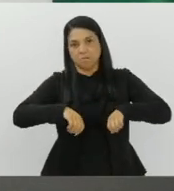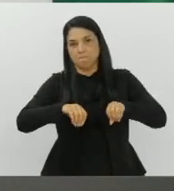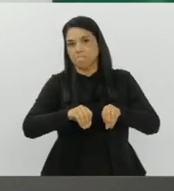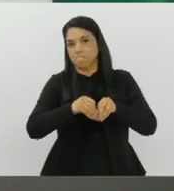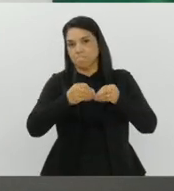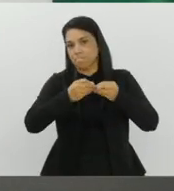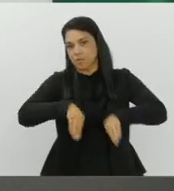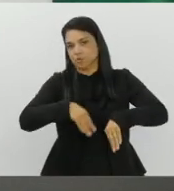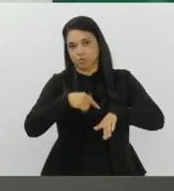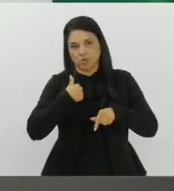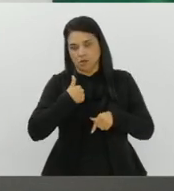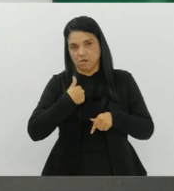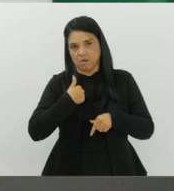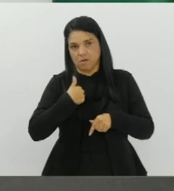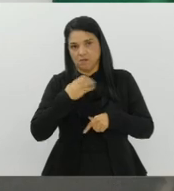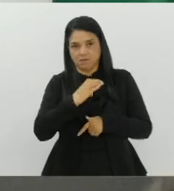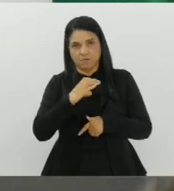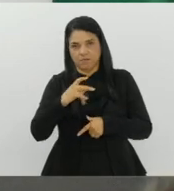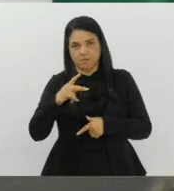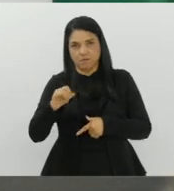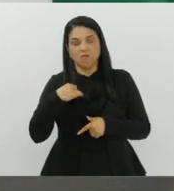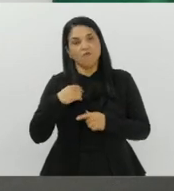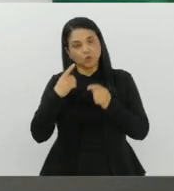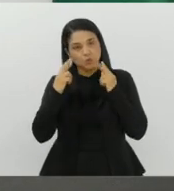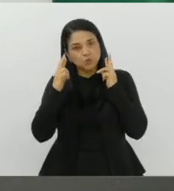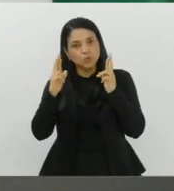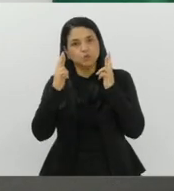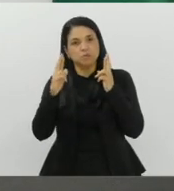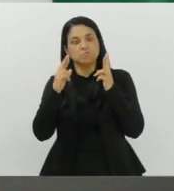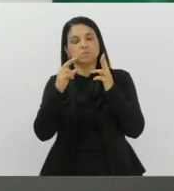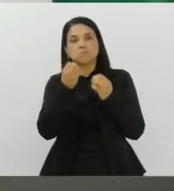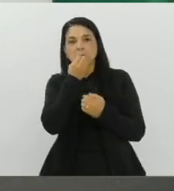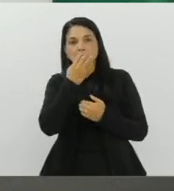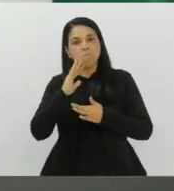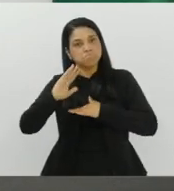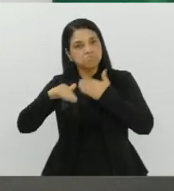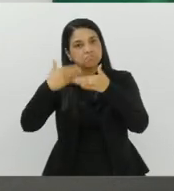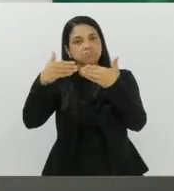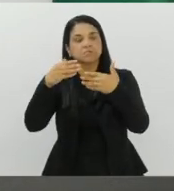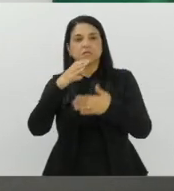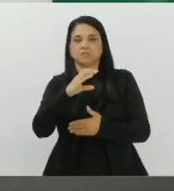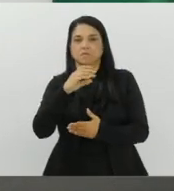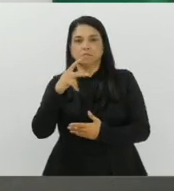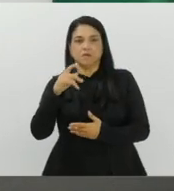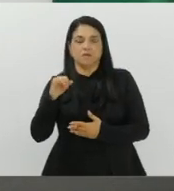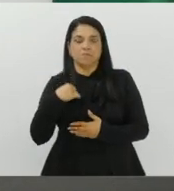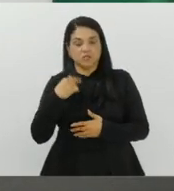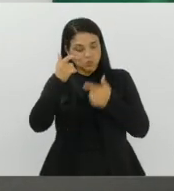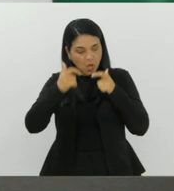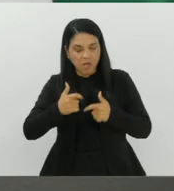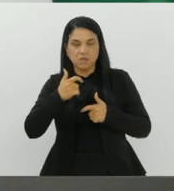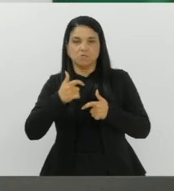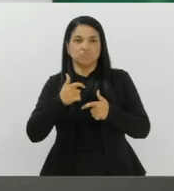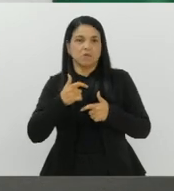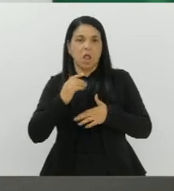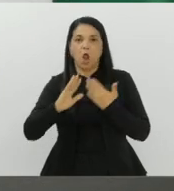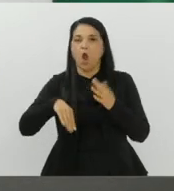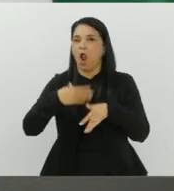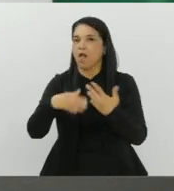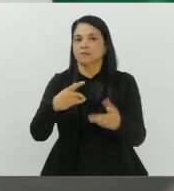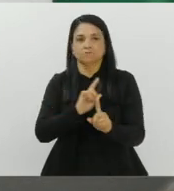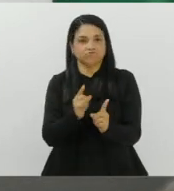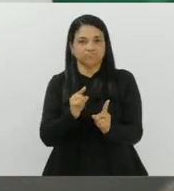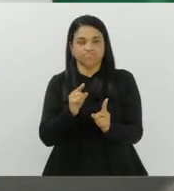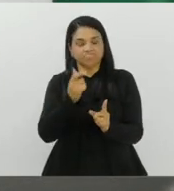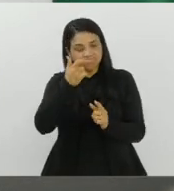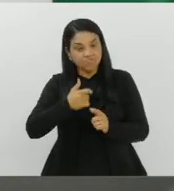Eu saio e vou ficar torcendo pelo bom andamento da CPI. Entendeu? Mas eu também não estou aqui para ficar protelando. Então, assim, de uma forma